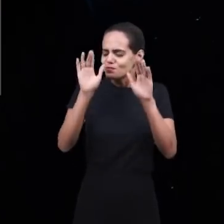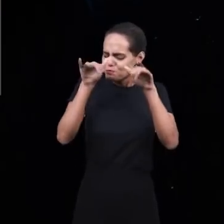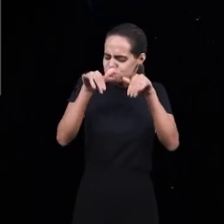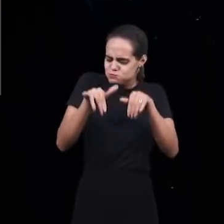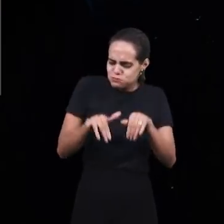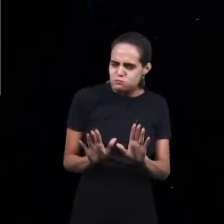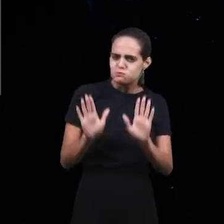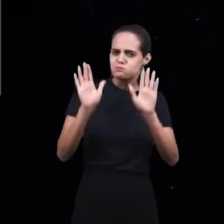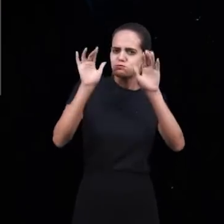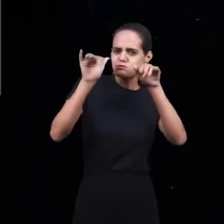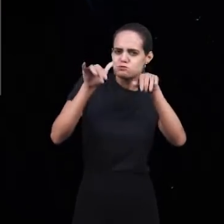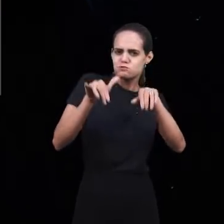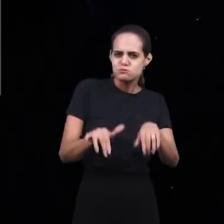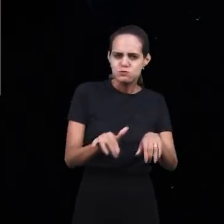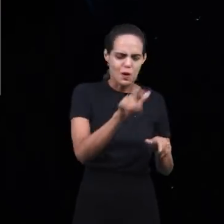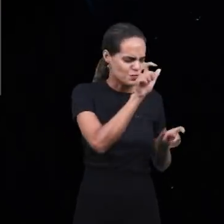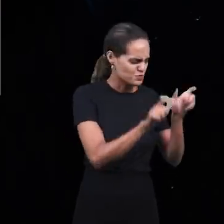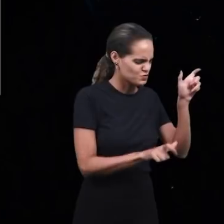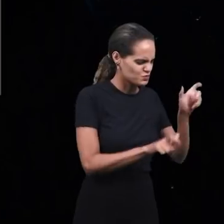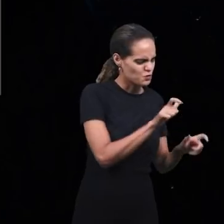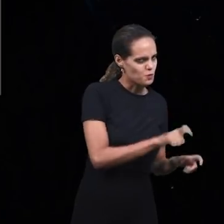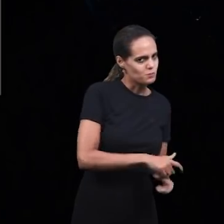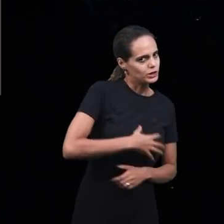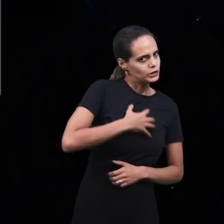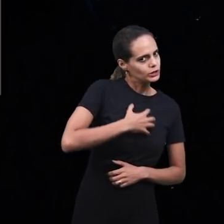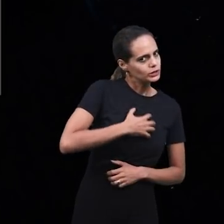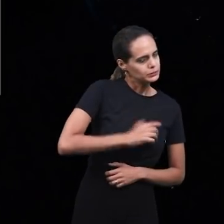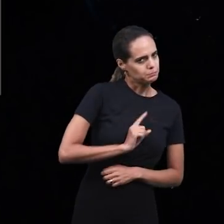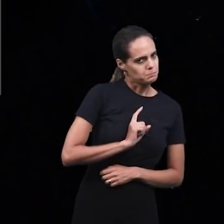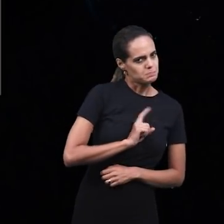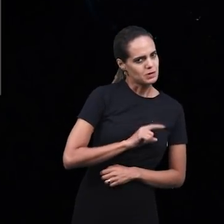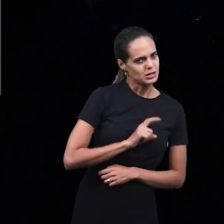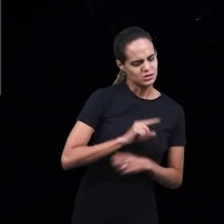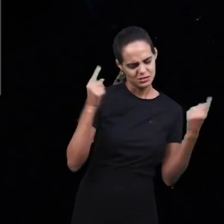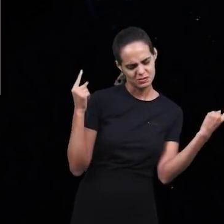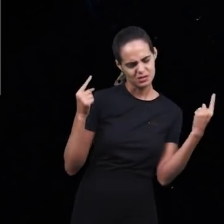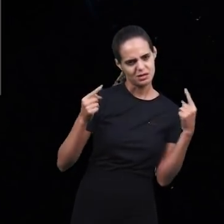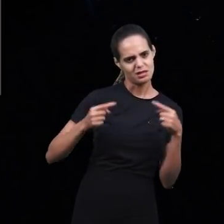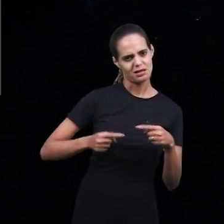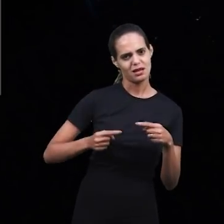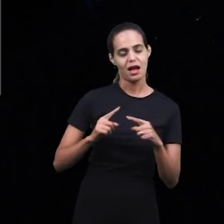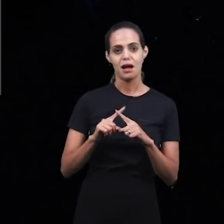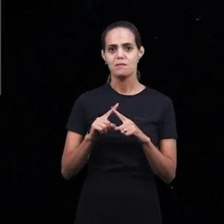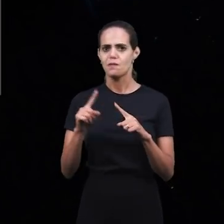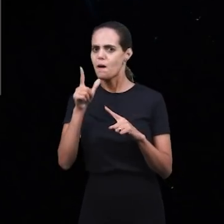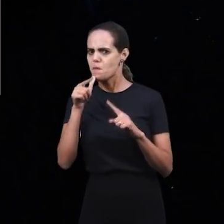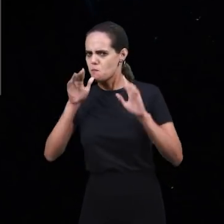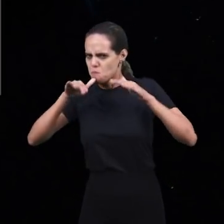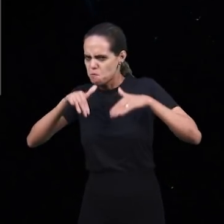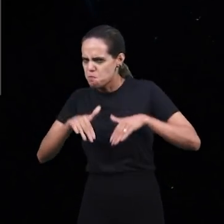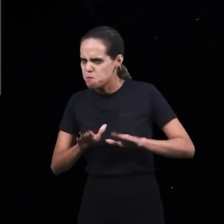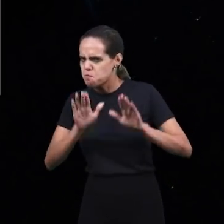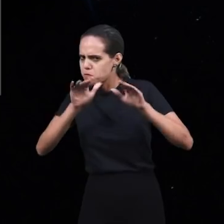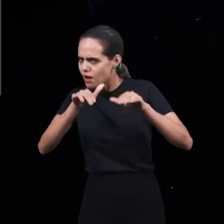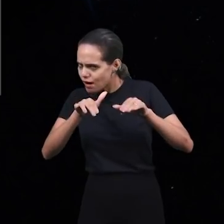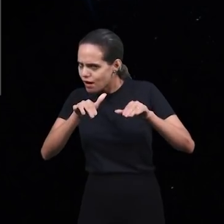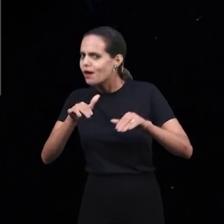encapelado o mar, a ira dos homens, o gênio do mal. As águas não podem a